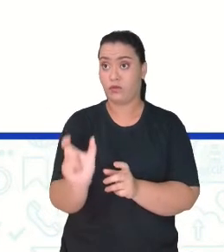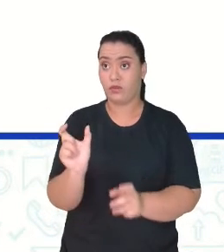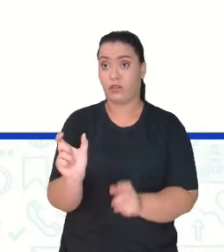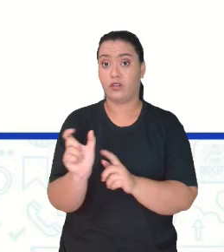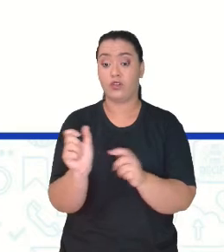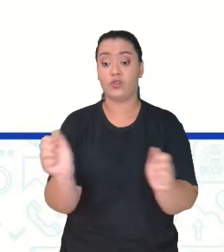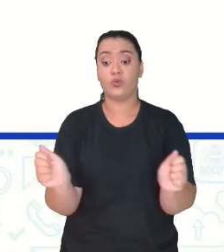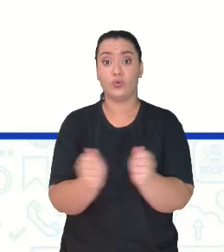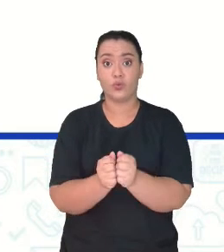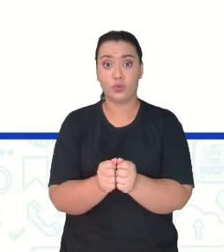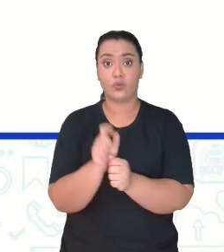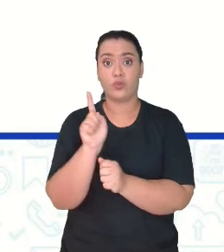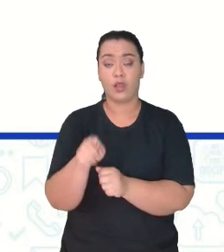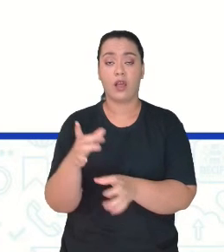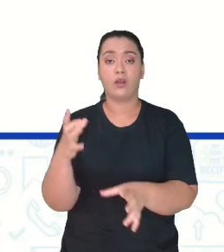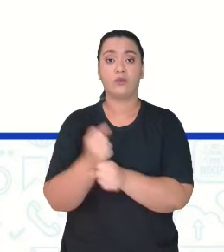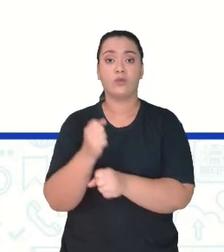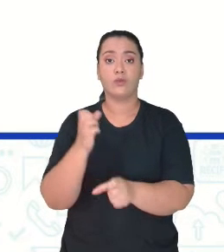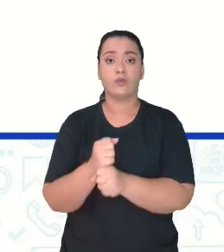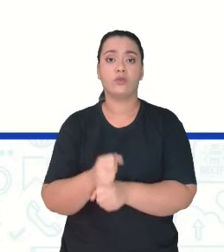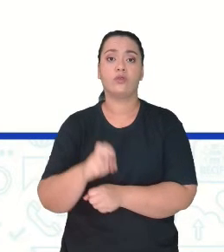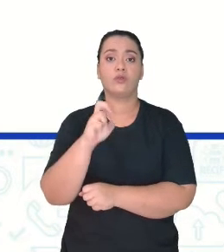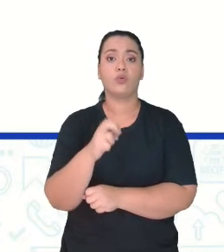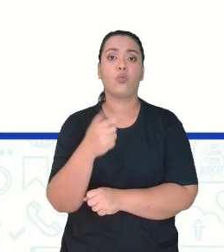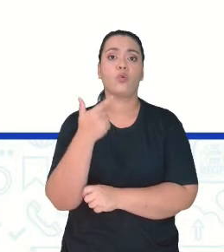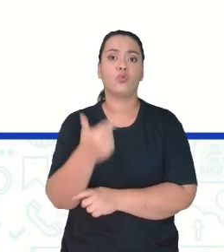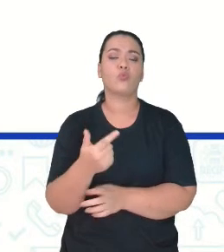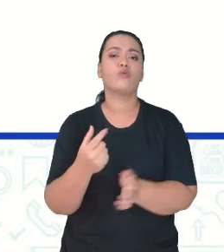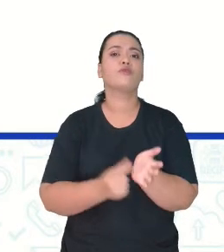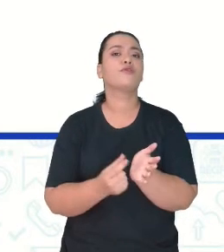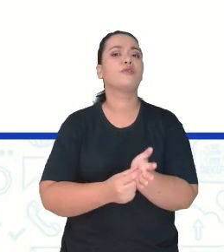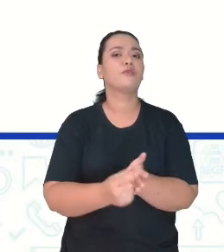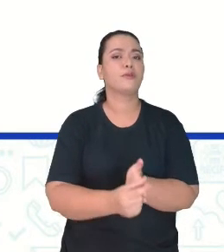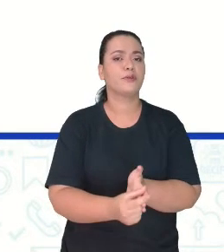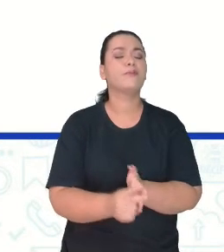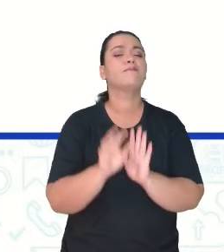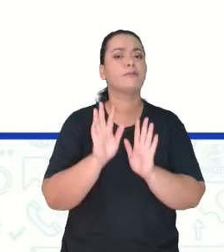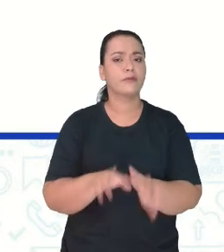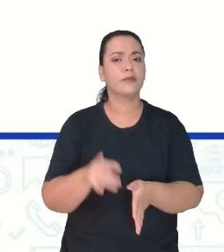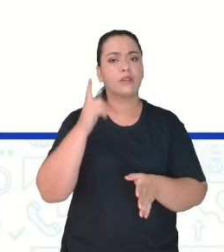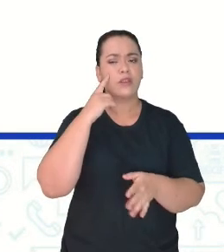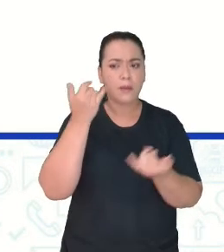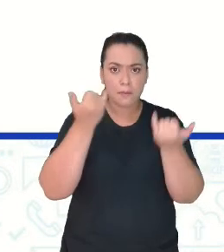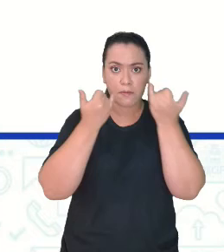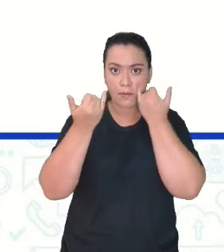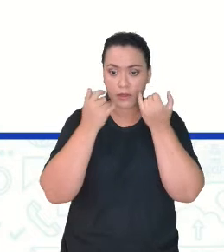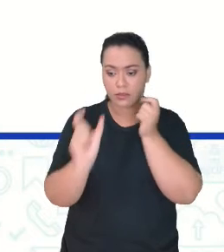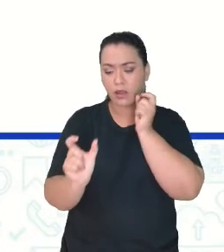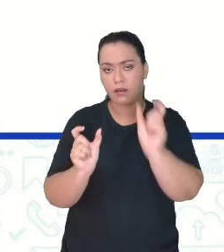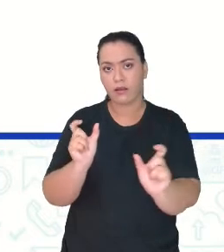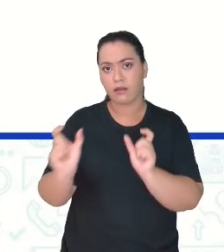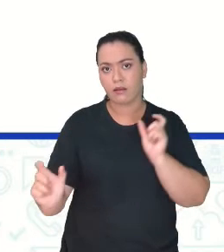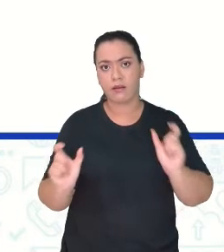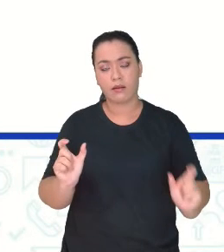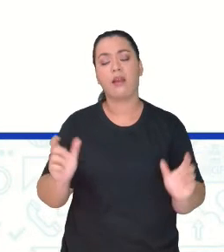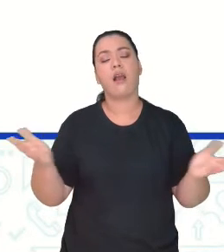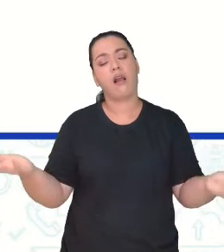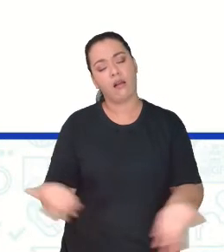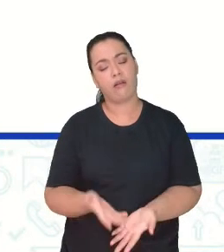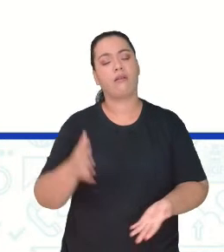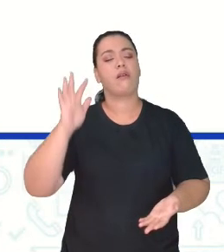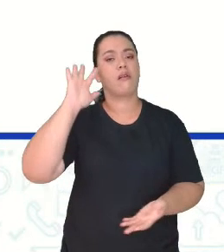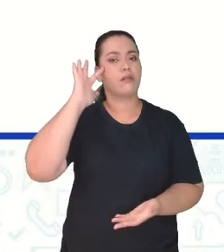têm 52 figuras. Beleza? Então destacamos as informações. Próximo passo é